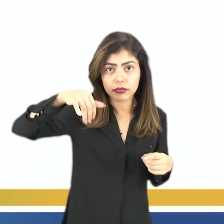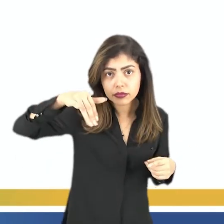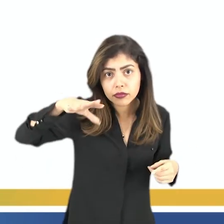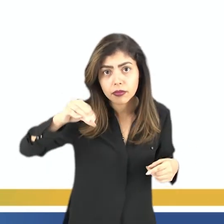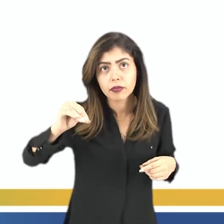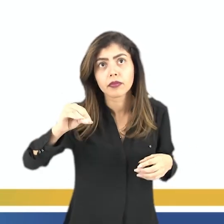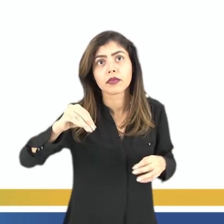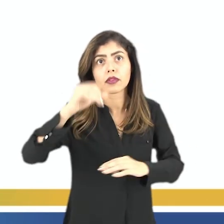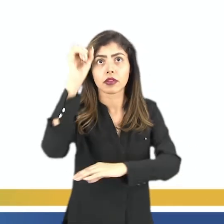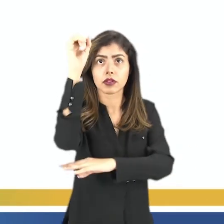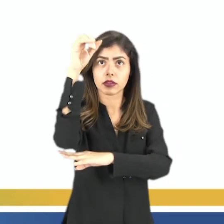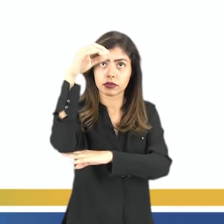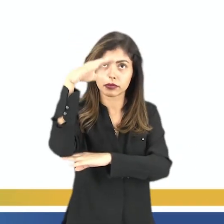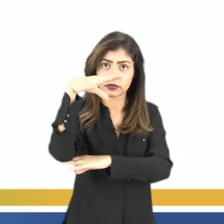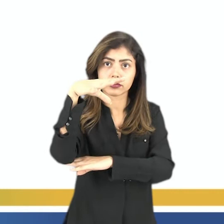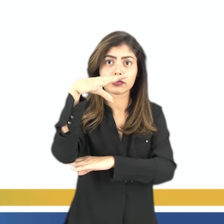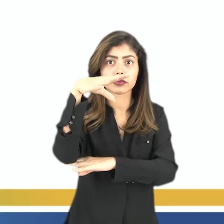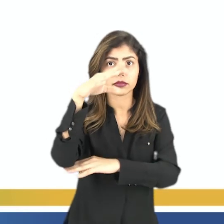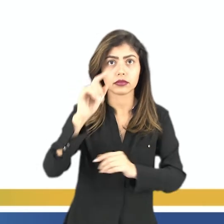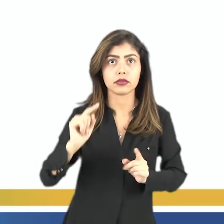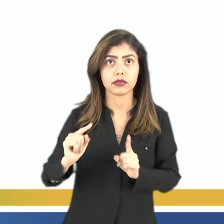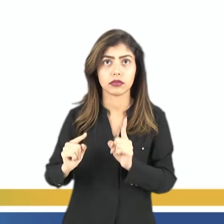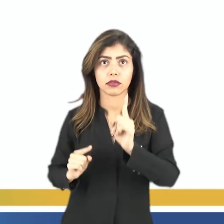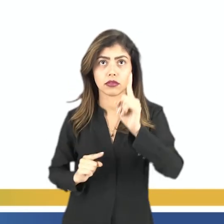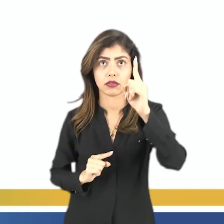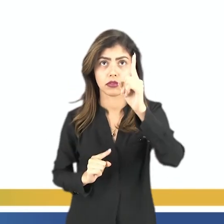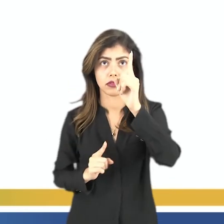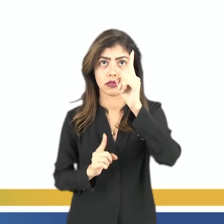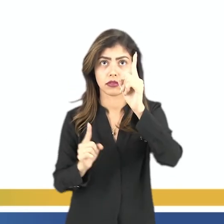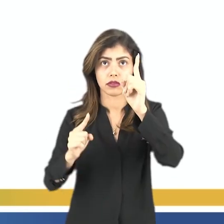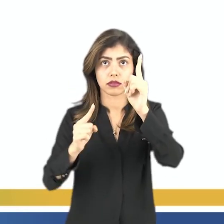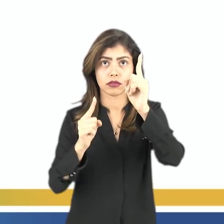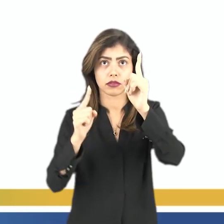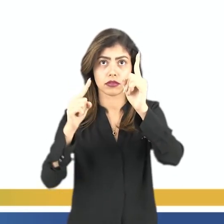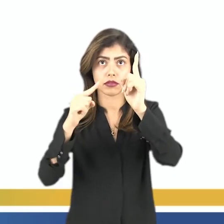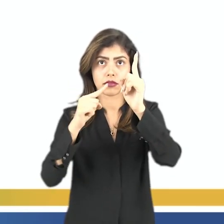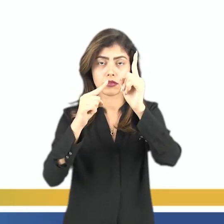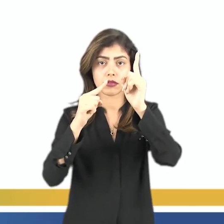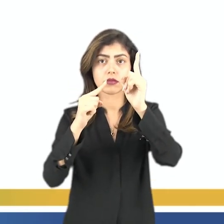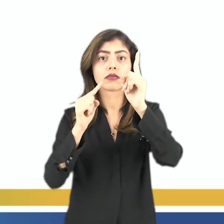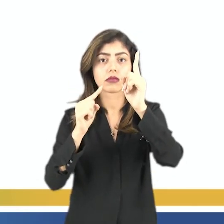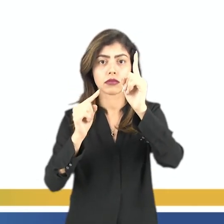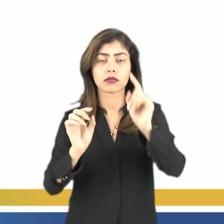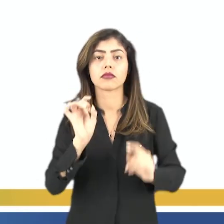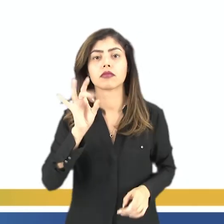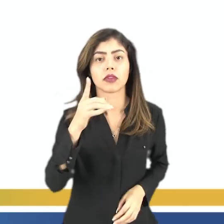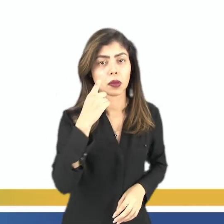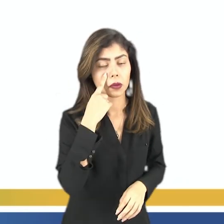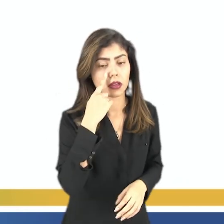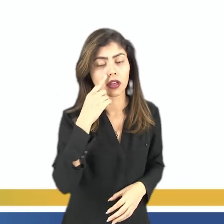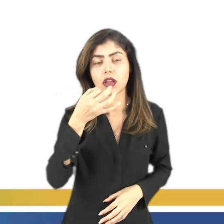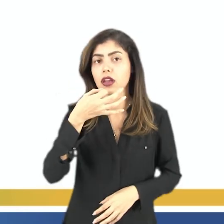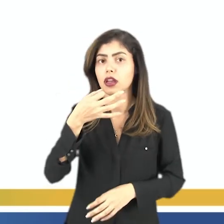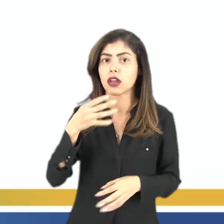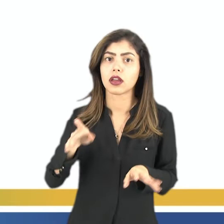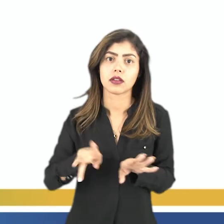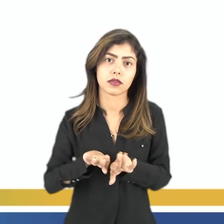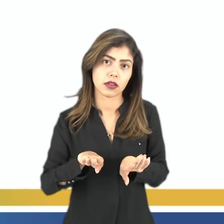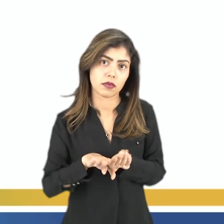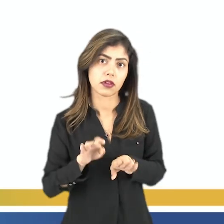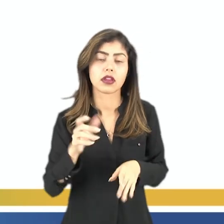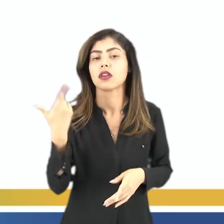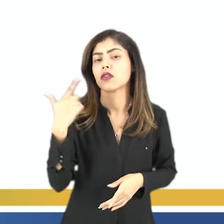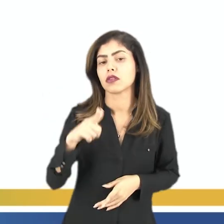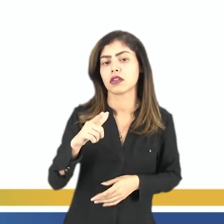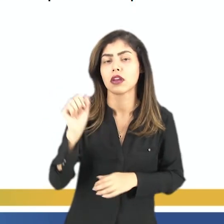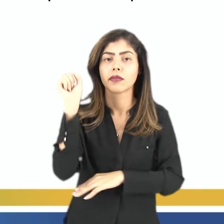da lâmpada. Então, observe que um é ligado do lado e um é ligado no meio. E aí, a partir daí, a gente analisa as opções para ver quem de fato vai conseguir